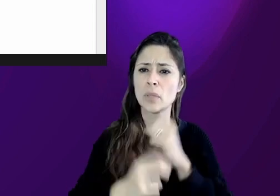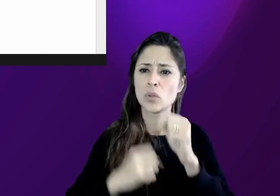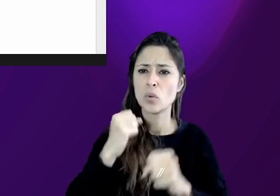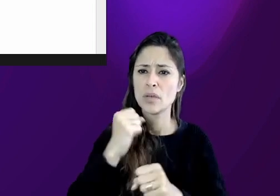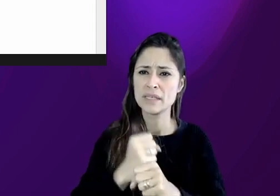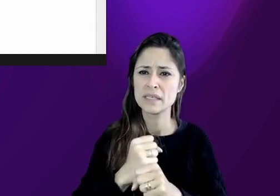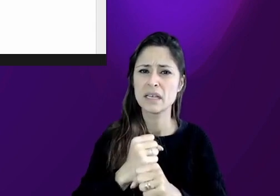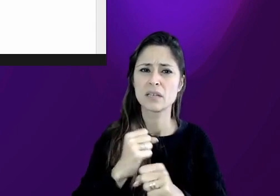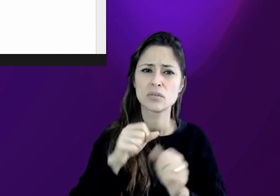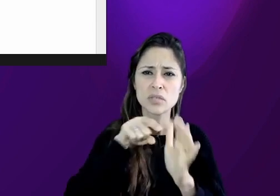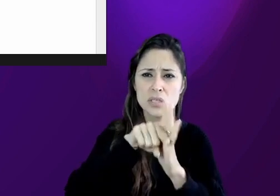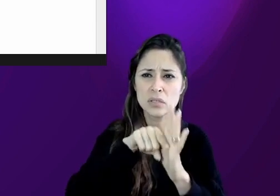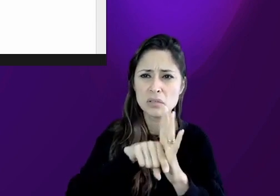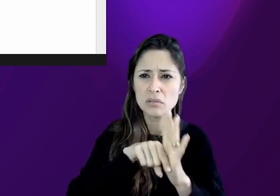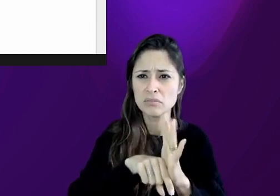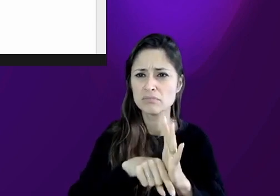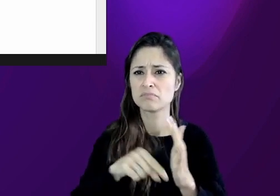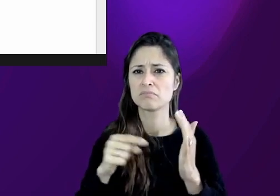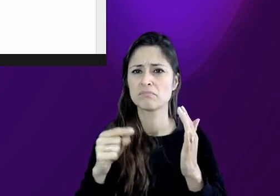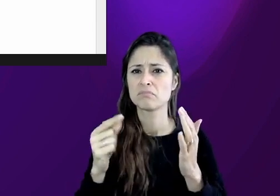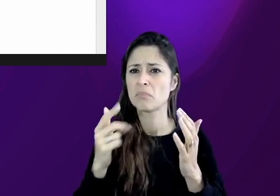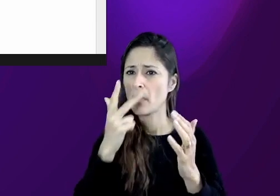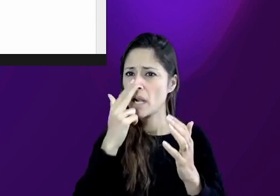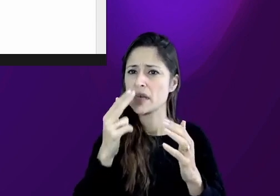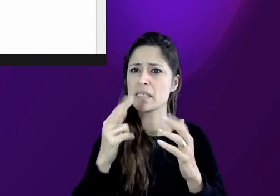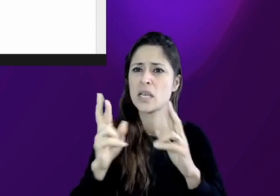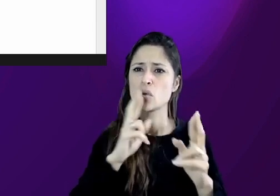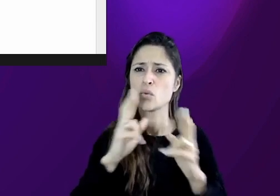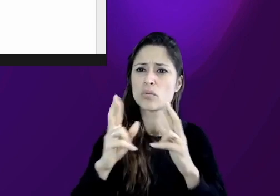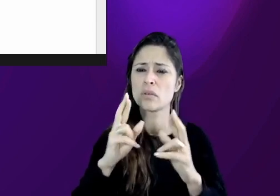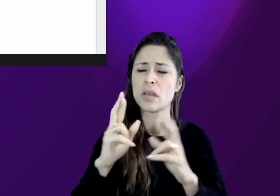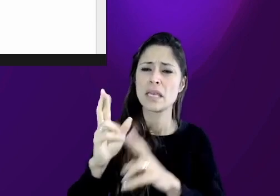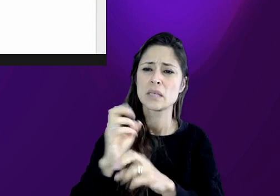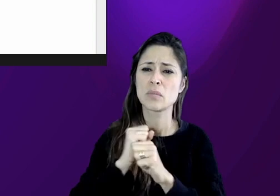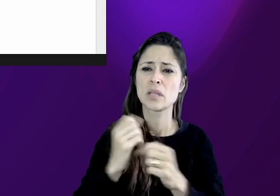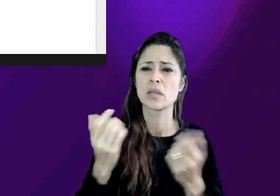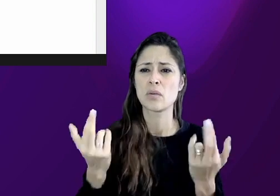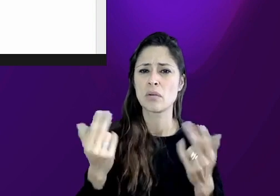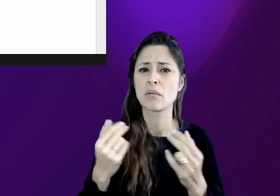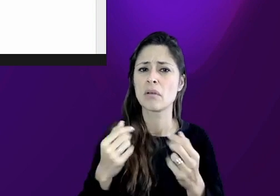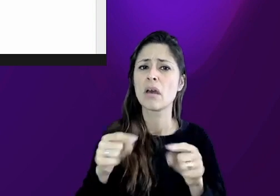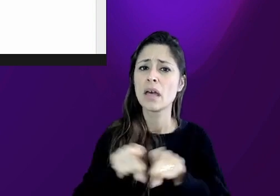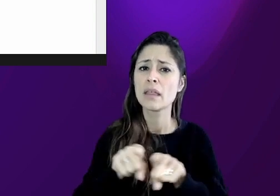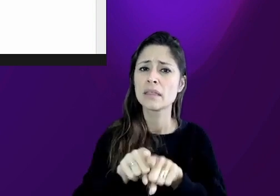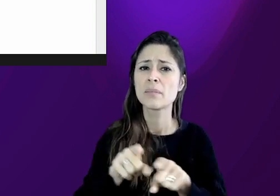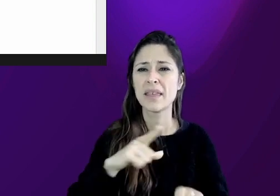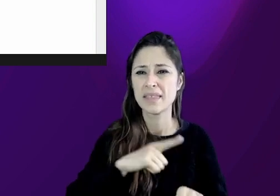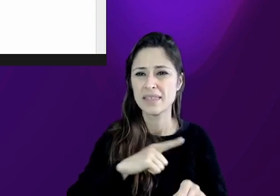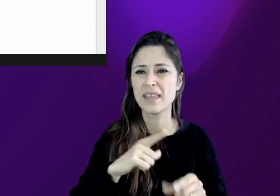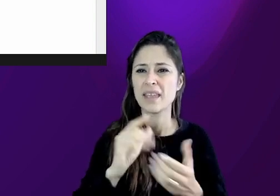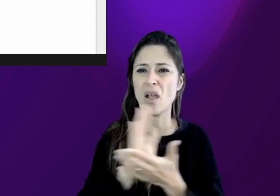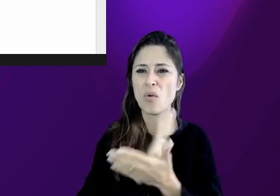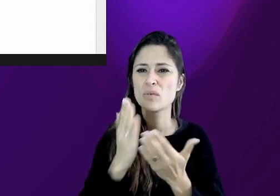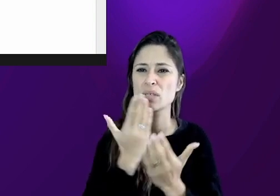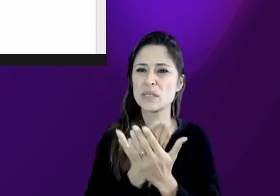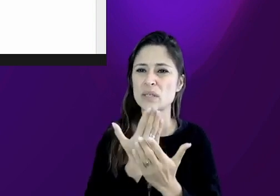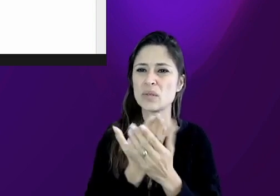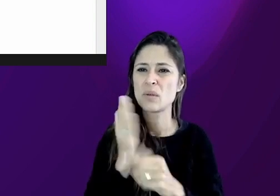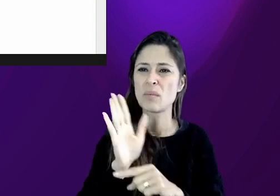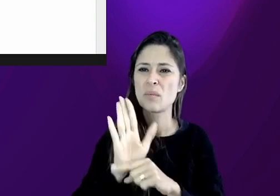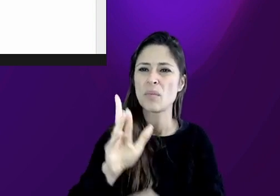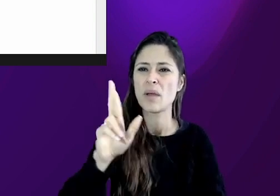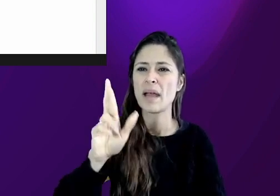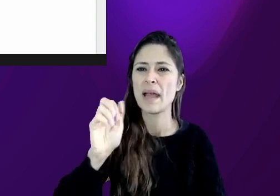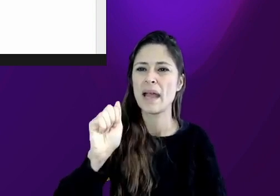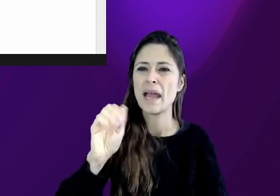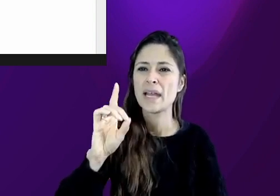conseguiu atingir isso. E radioterapia, aqui é um estudo para avaliar a radioterapia adjuvante aí para pacientes